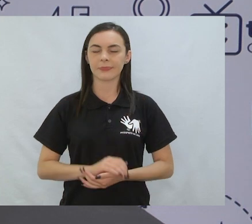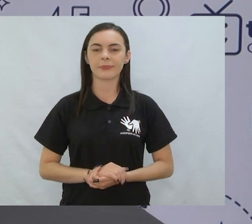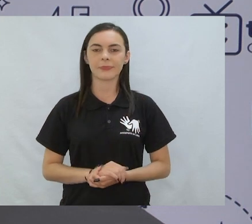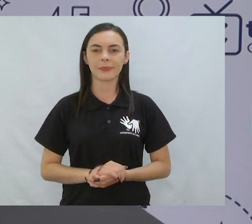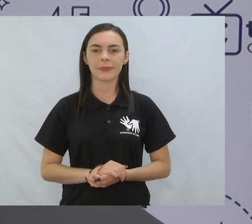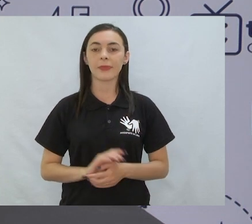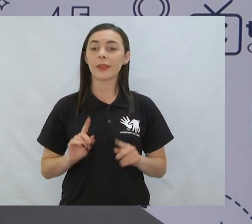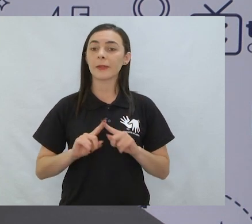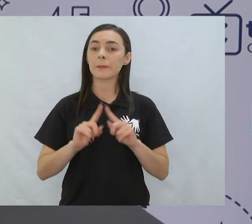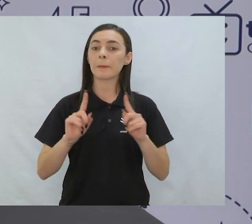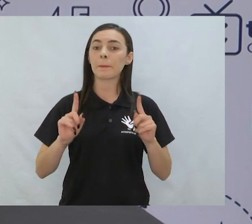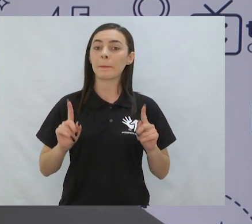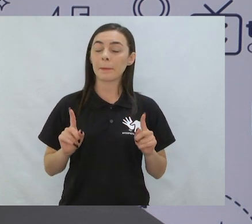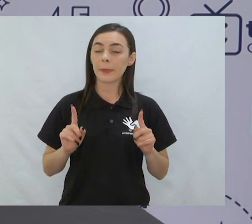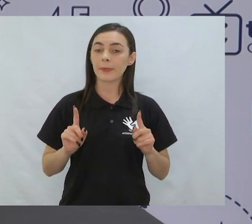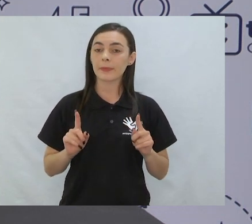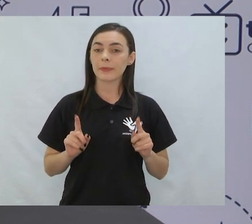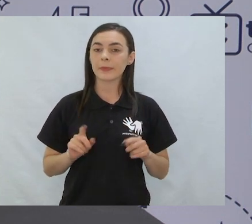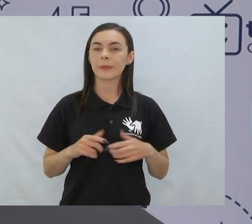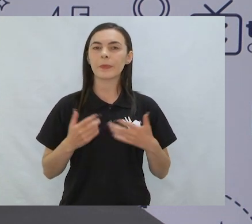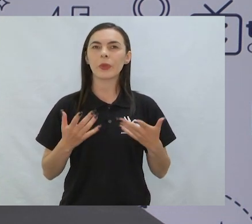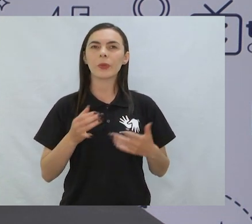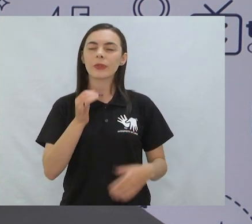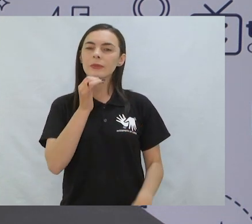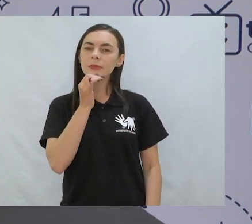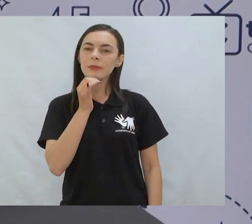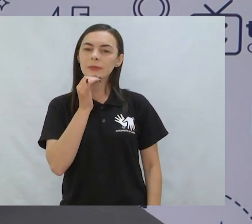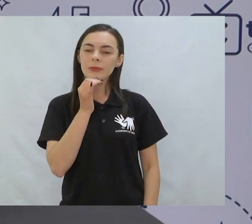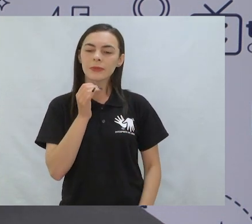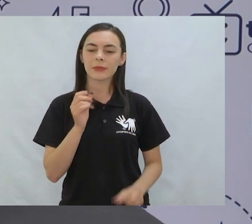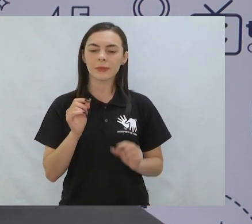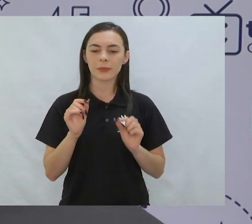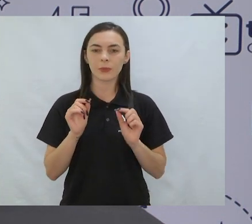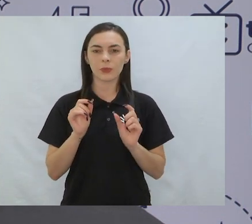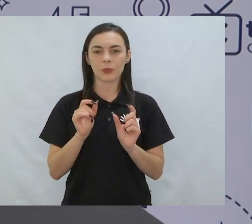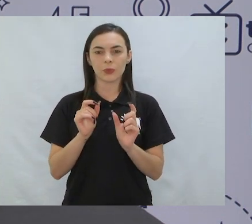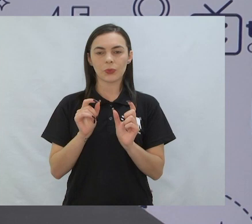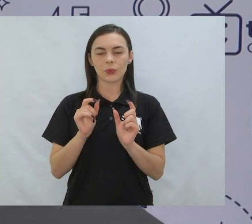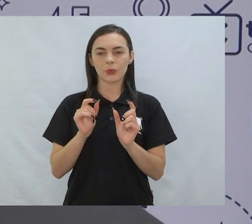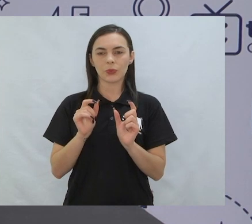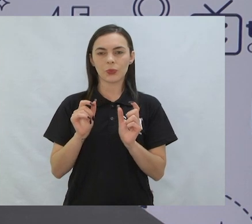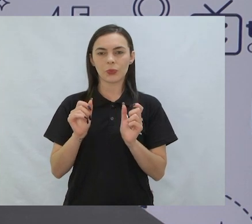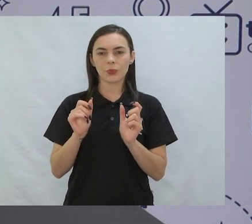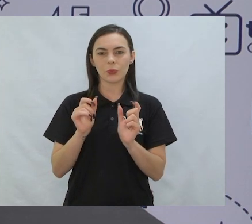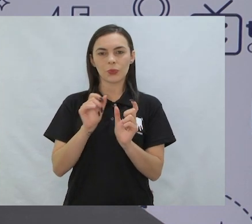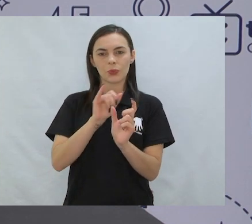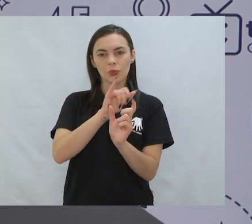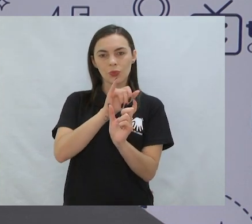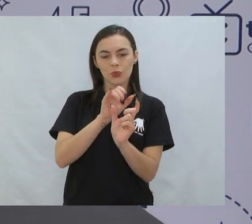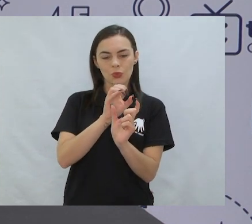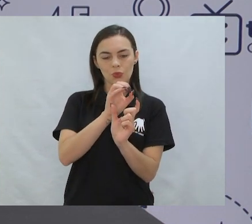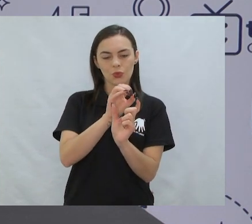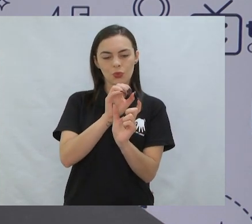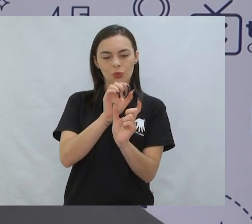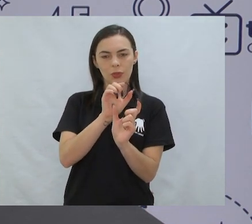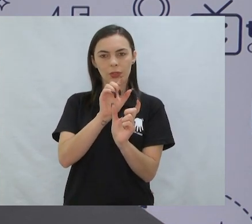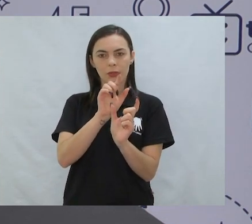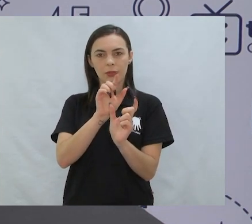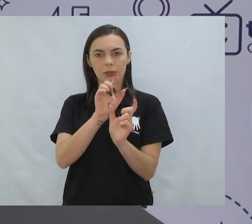Muito bem. Mas, quando nós juntamos o